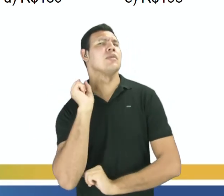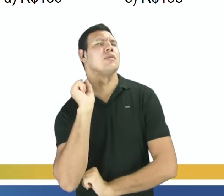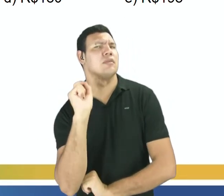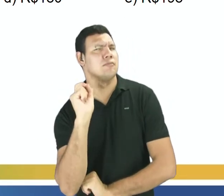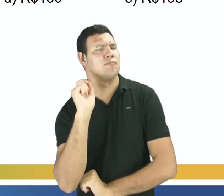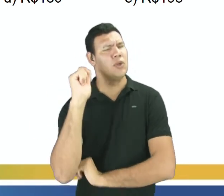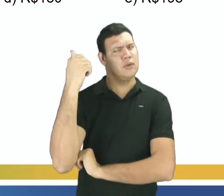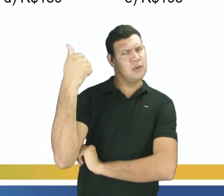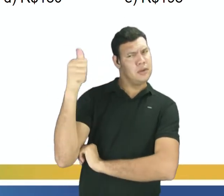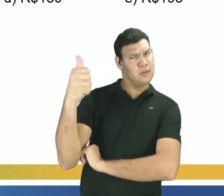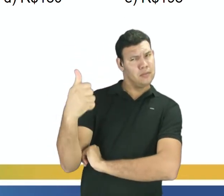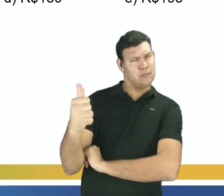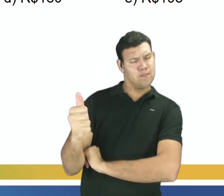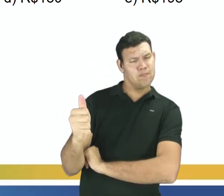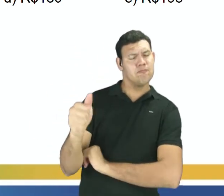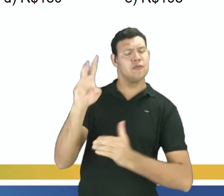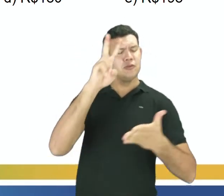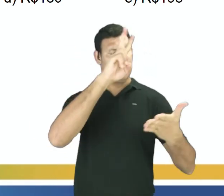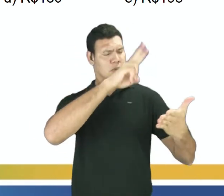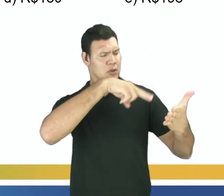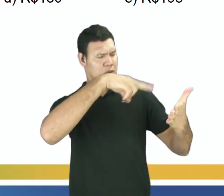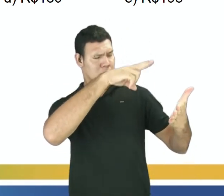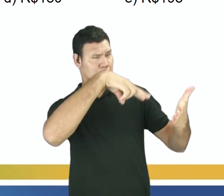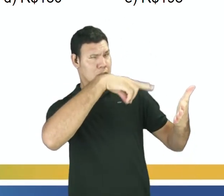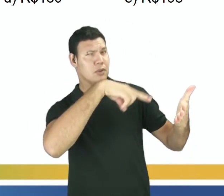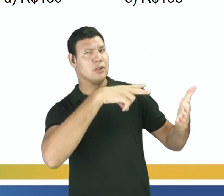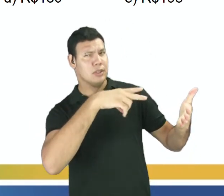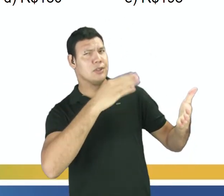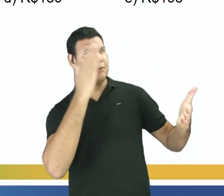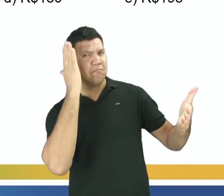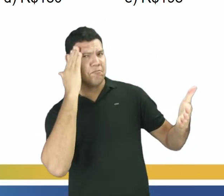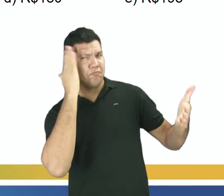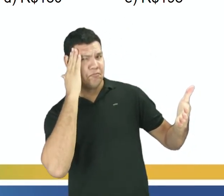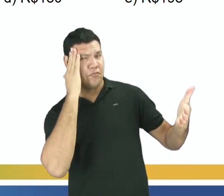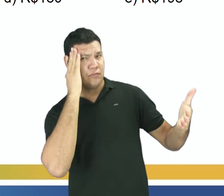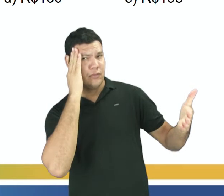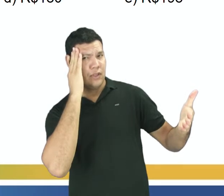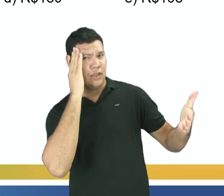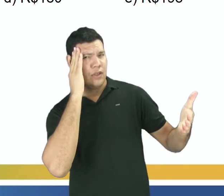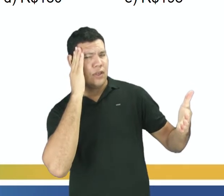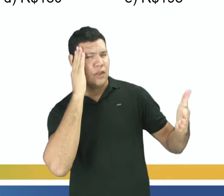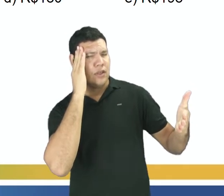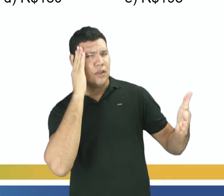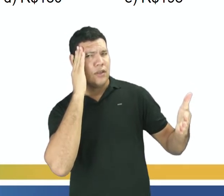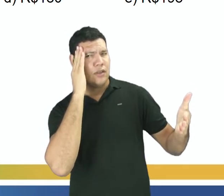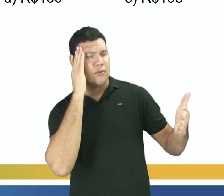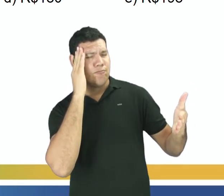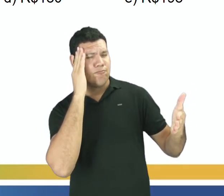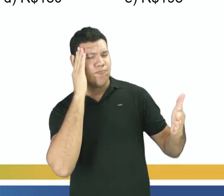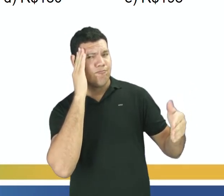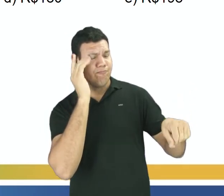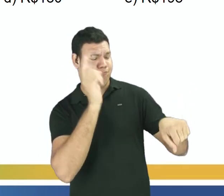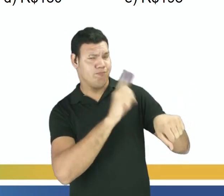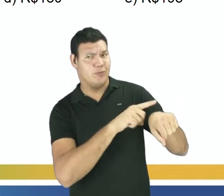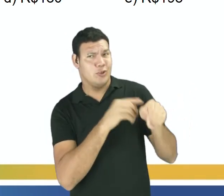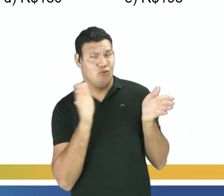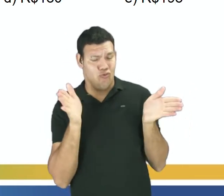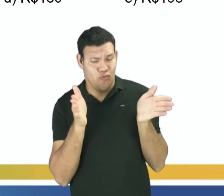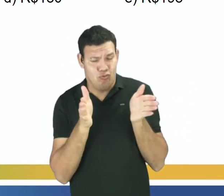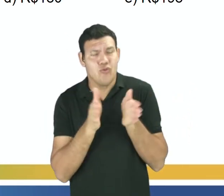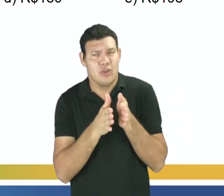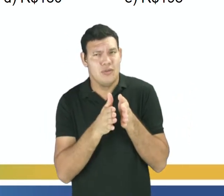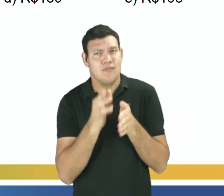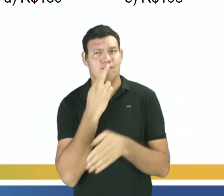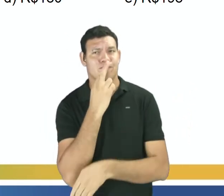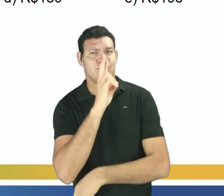uma análise, leia com atenção, certo? Mesmo sabendo do pequeno tempo que você tem para resolver.